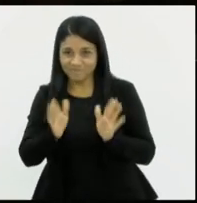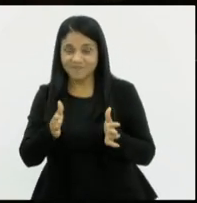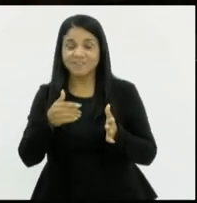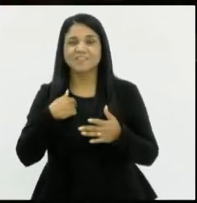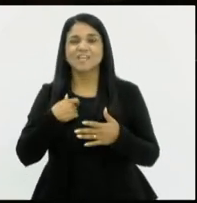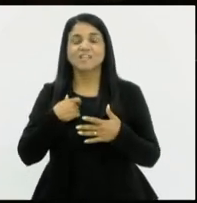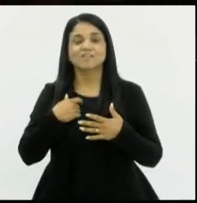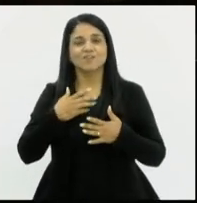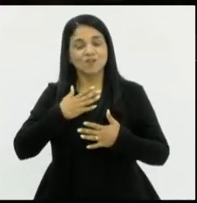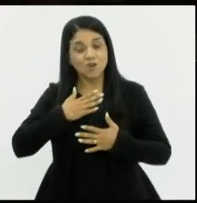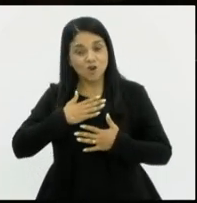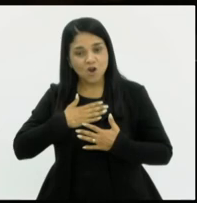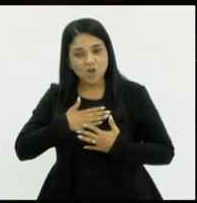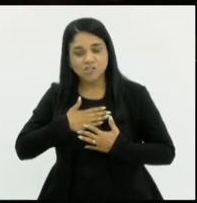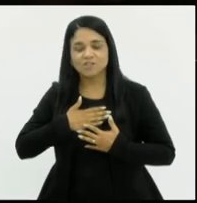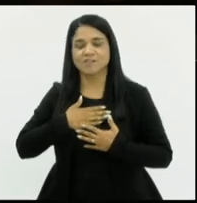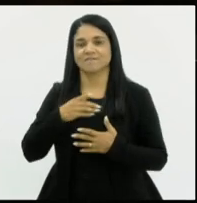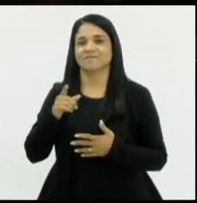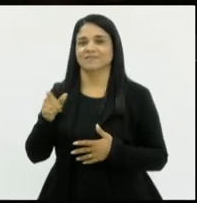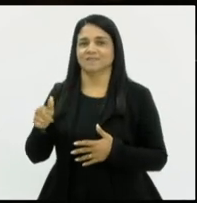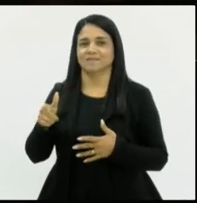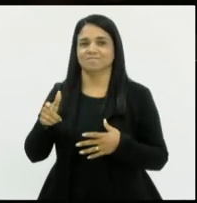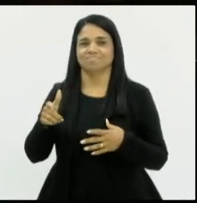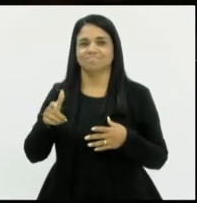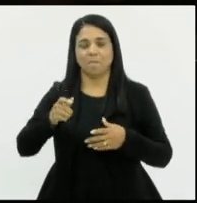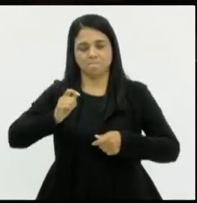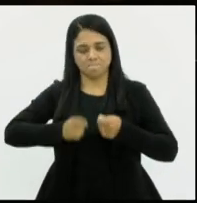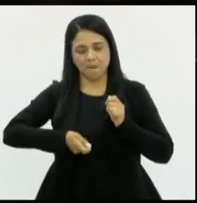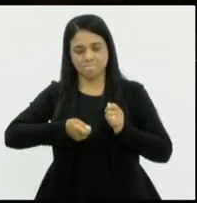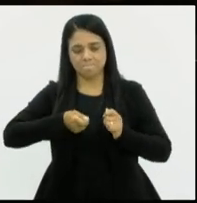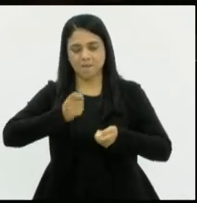muito. E esse momento, para mim,